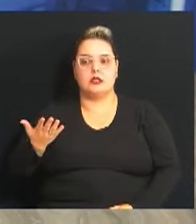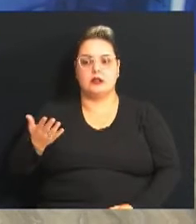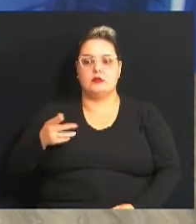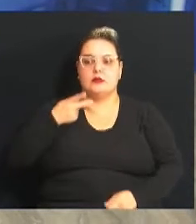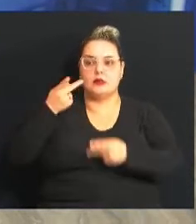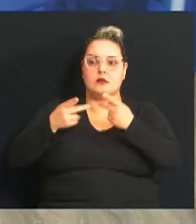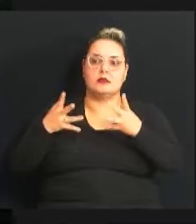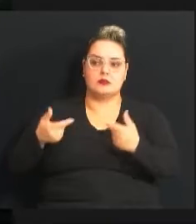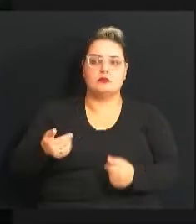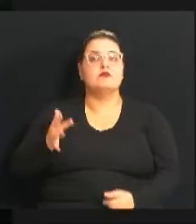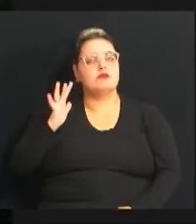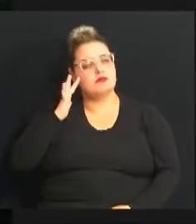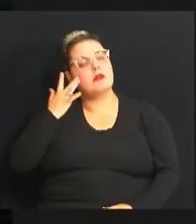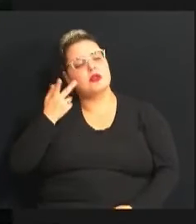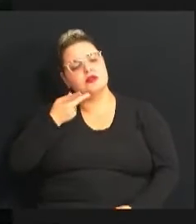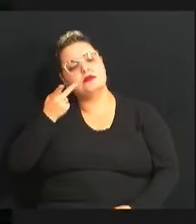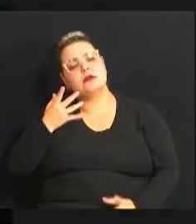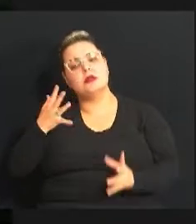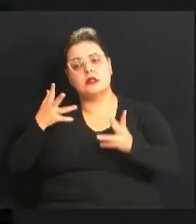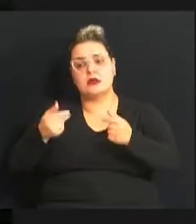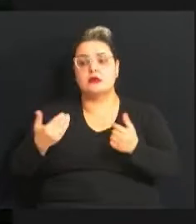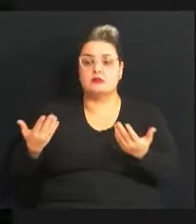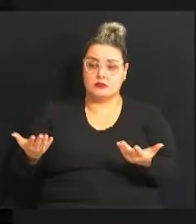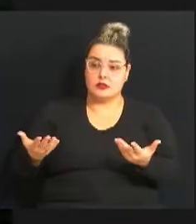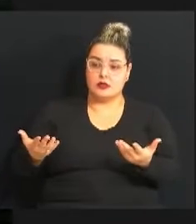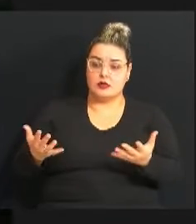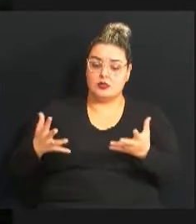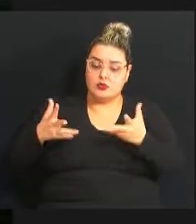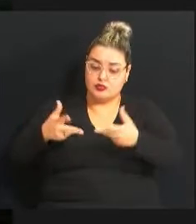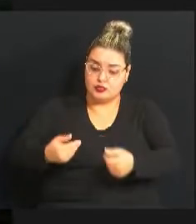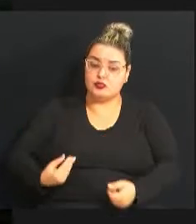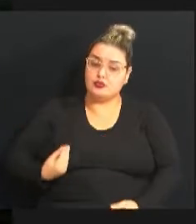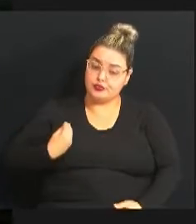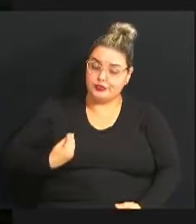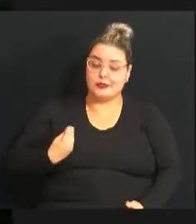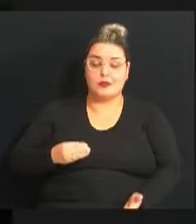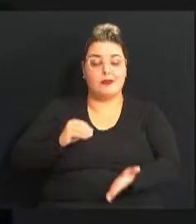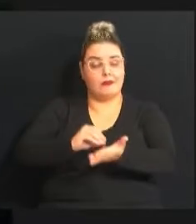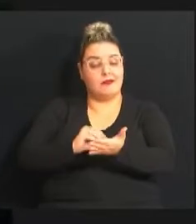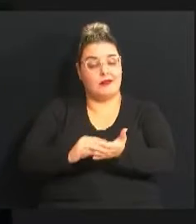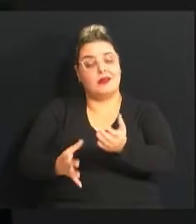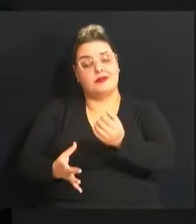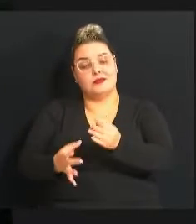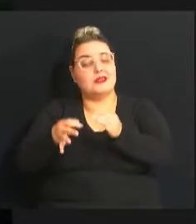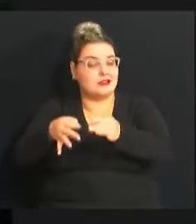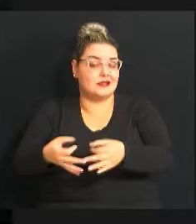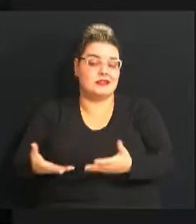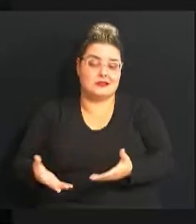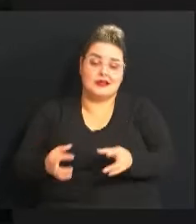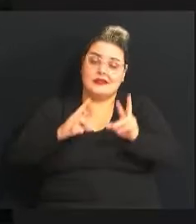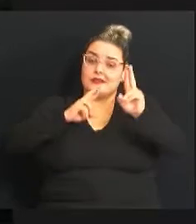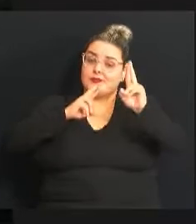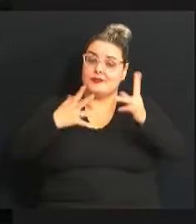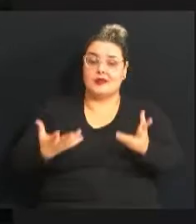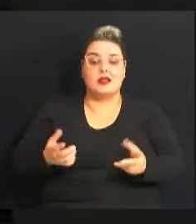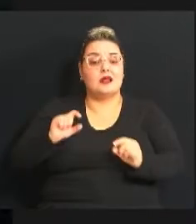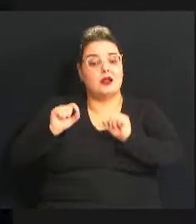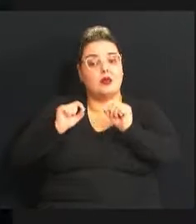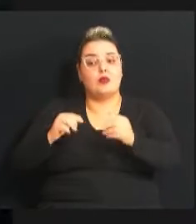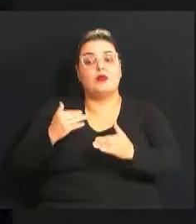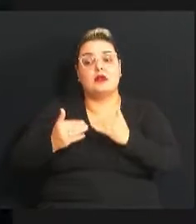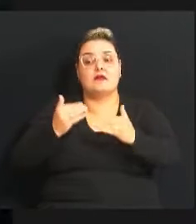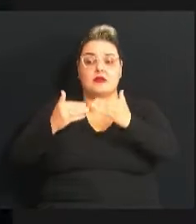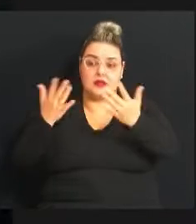Acho que abordamos tudo, né? Agora, como todo cenário de incerteza, é a gente esperar para ver como é que vai evoluir